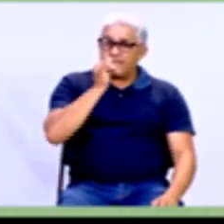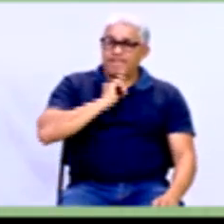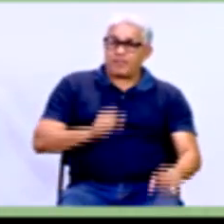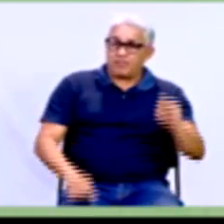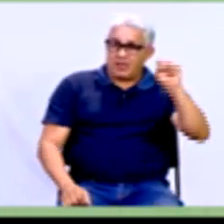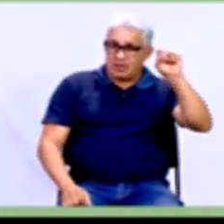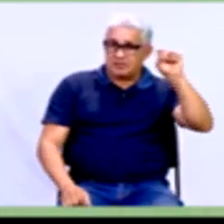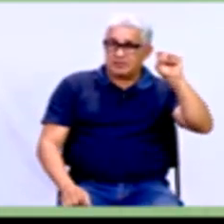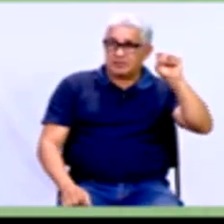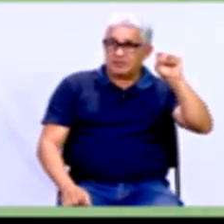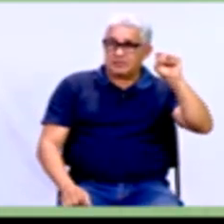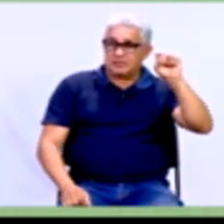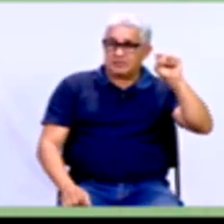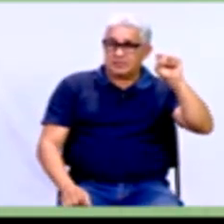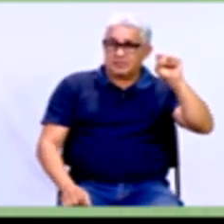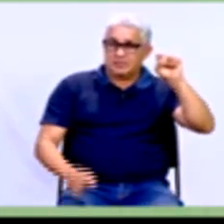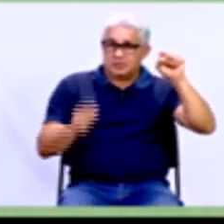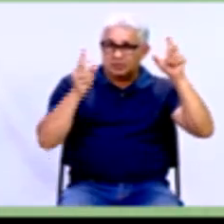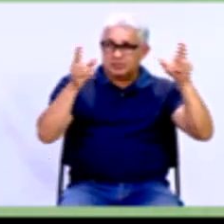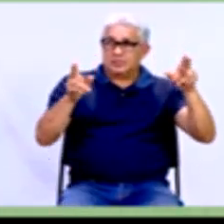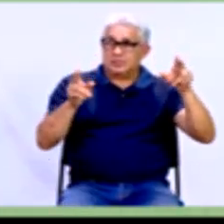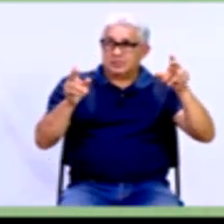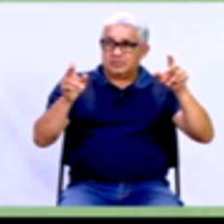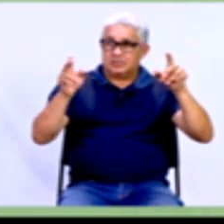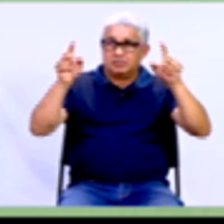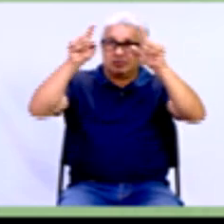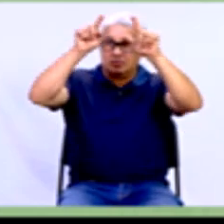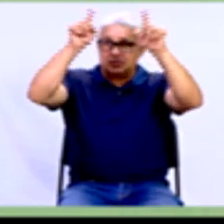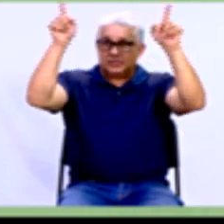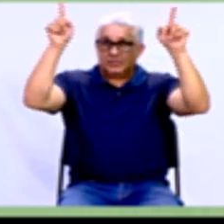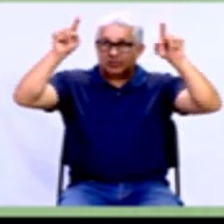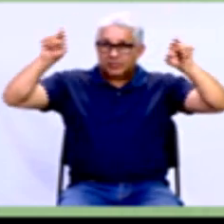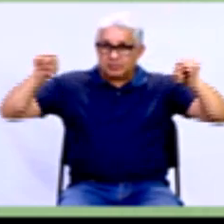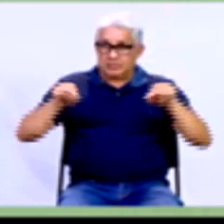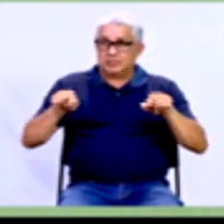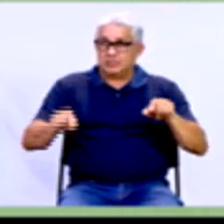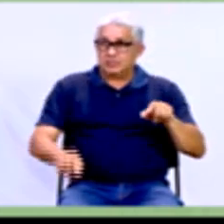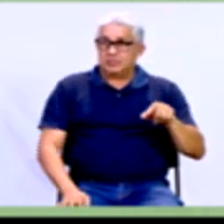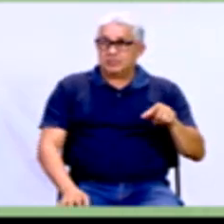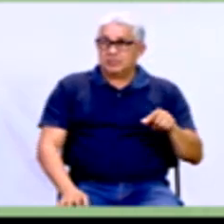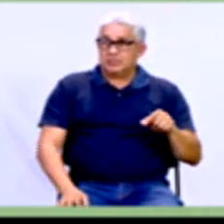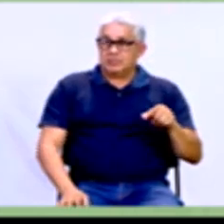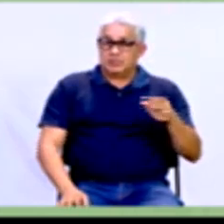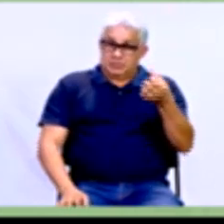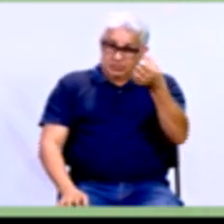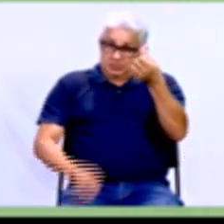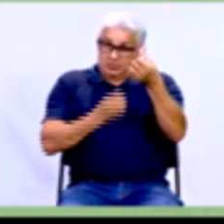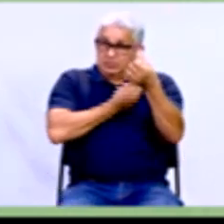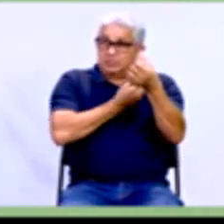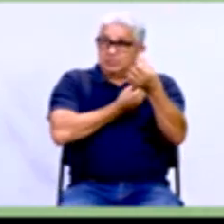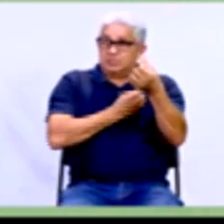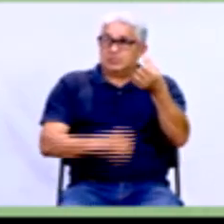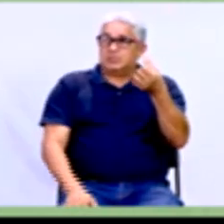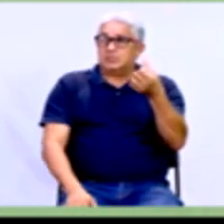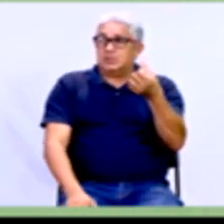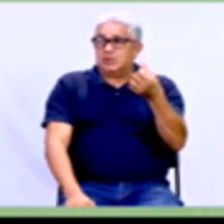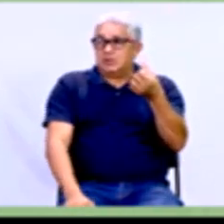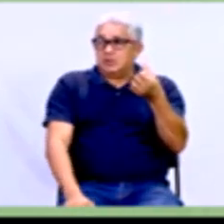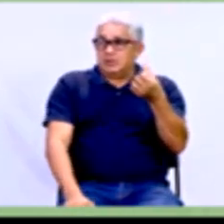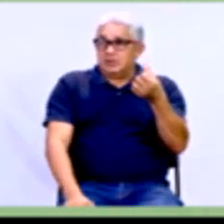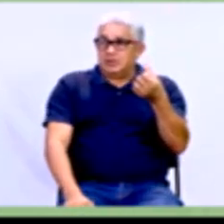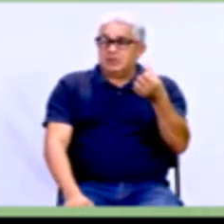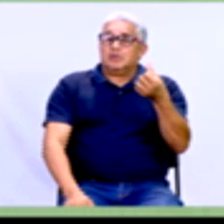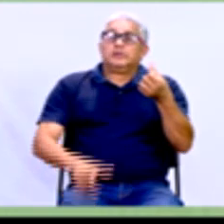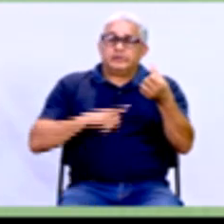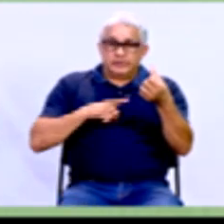espaço amostral aqui do dado são 6 números, né? Aí a gente tem